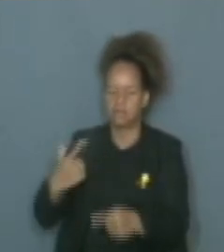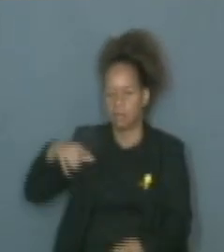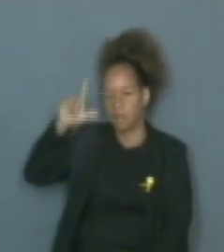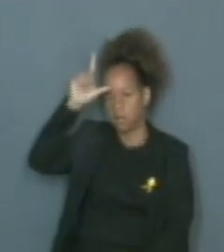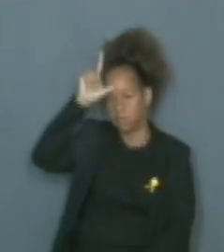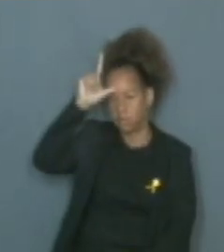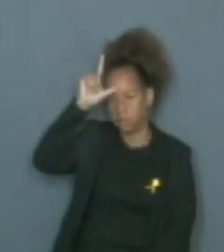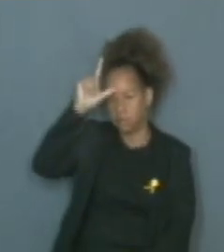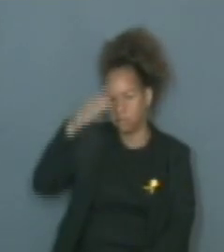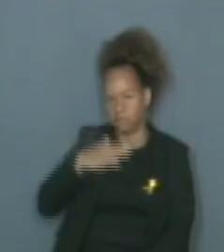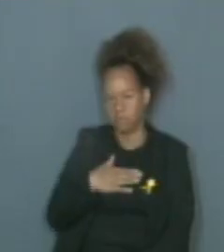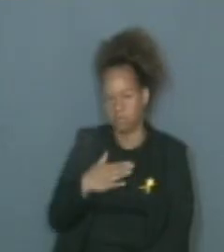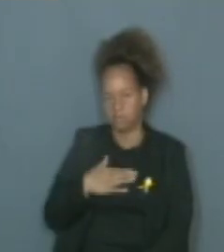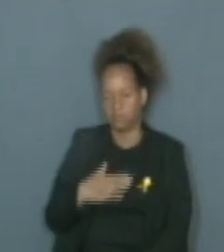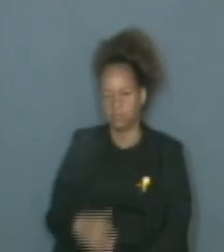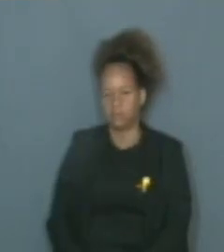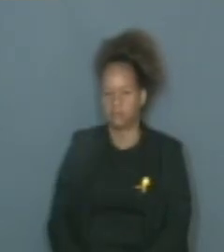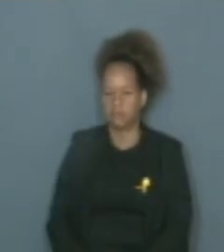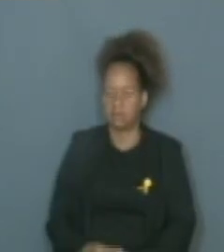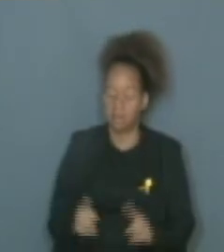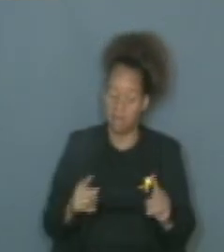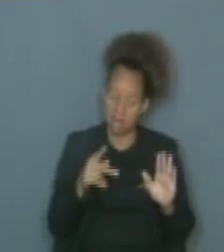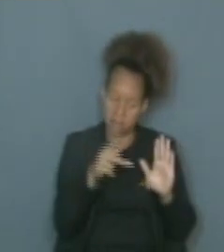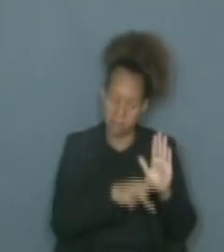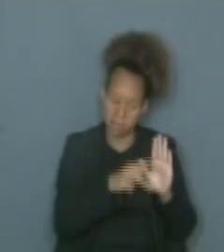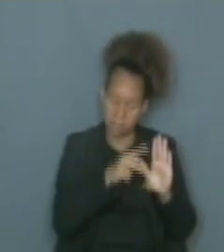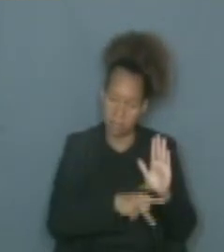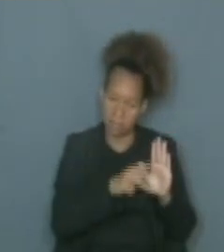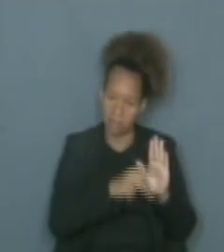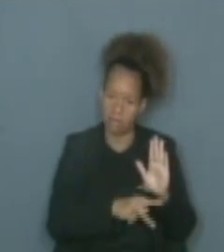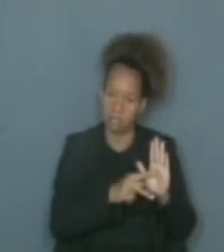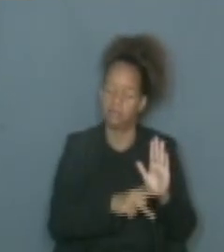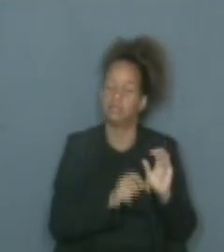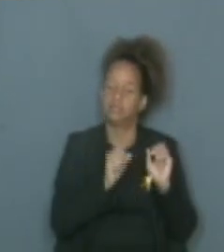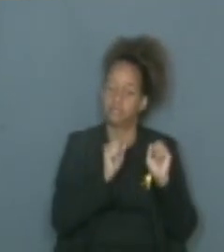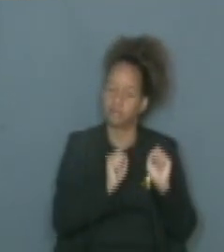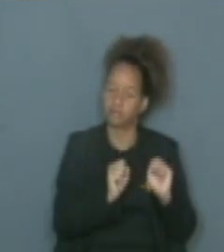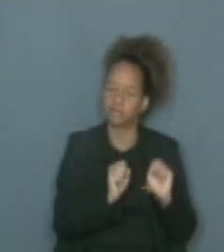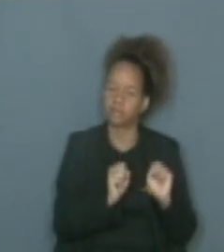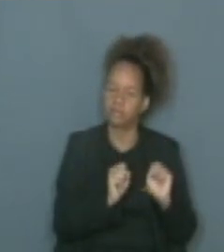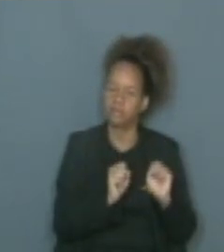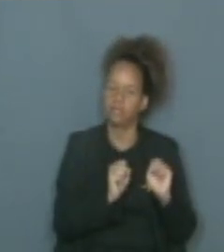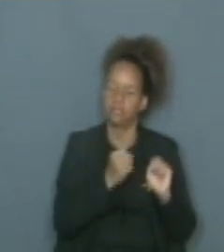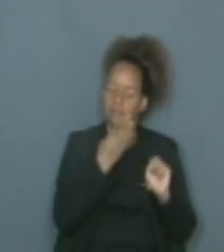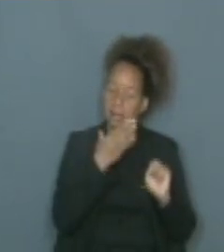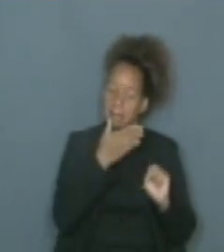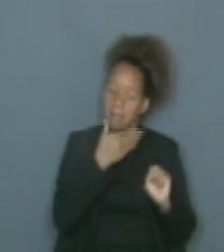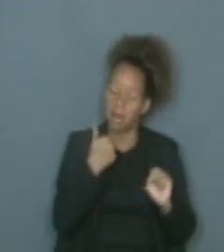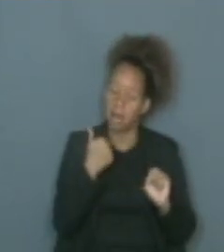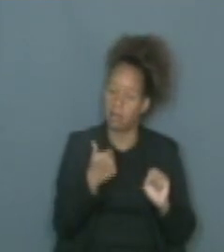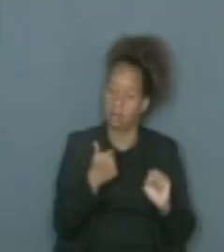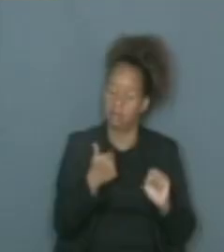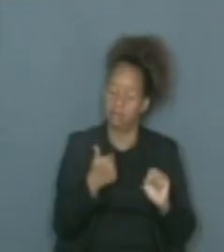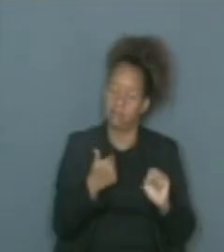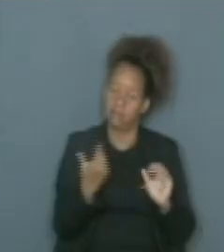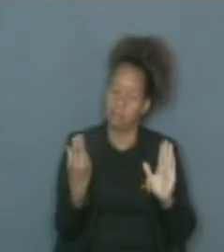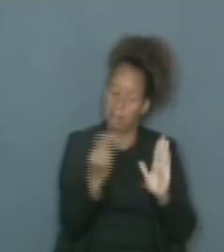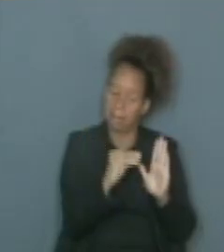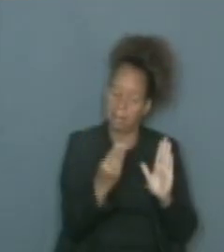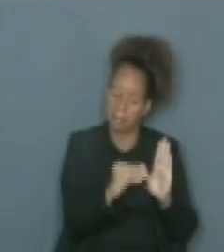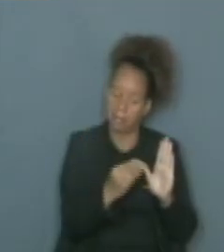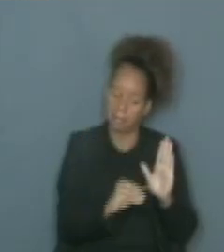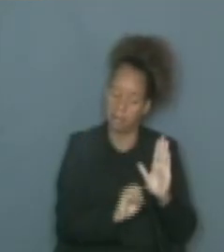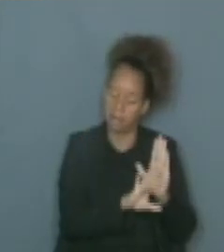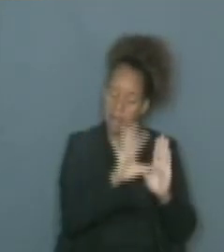líder, mas esse projeto poderia ser bem melhor, ter mais